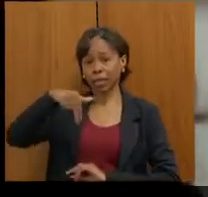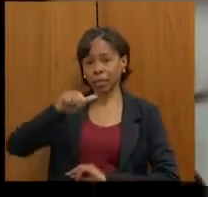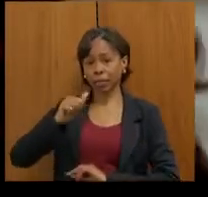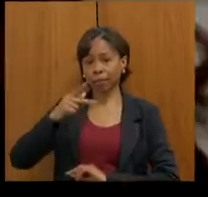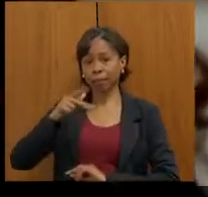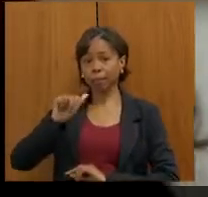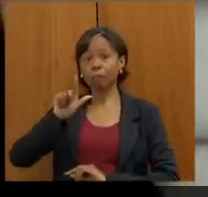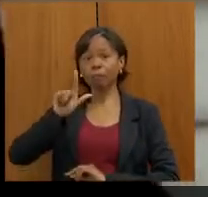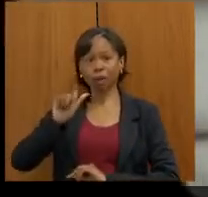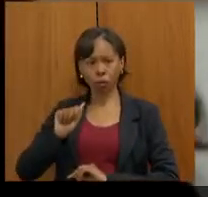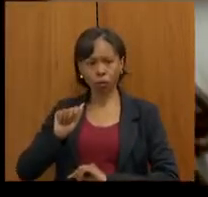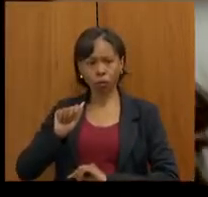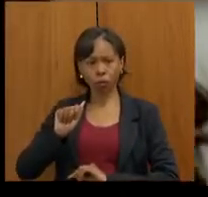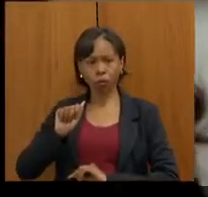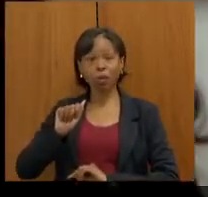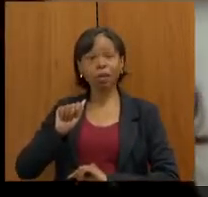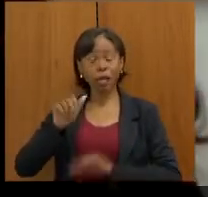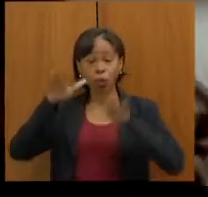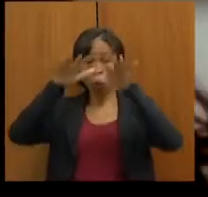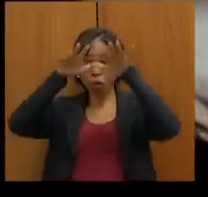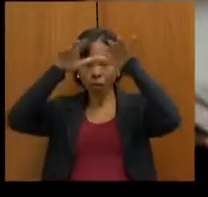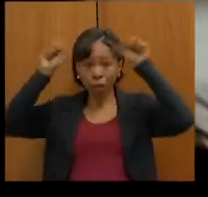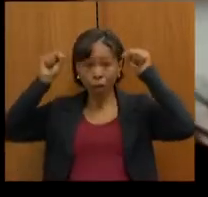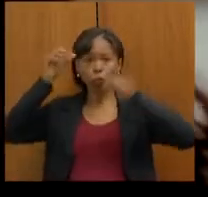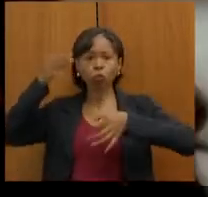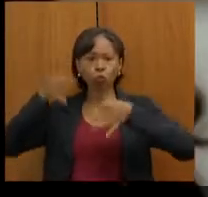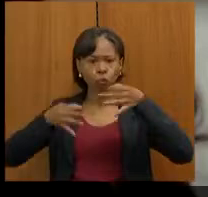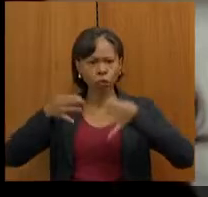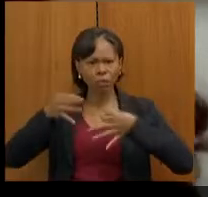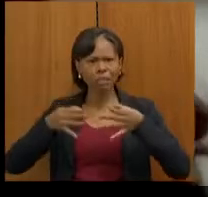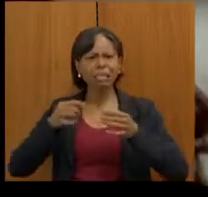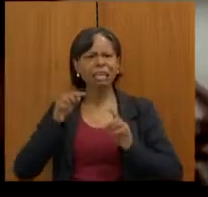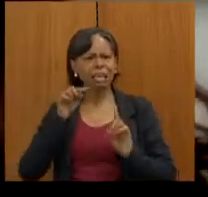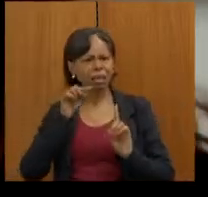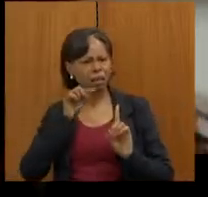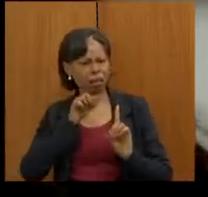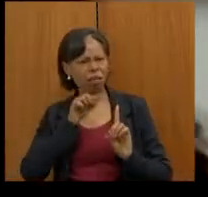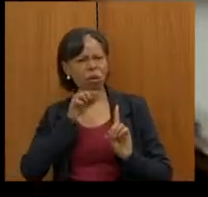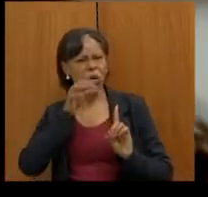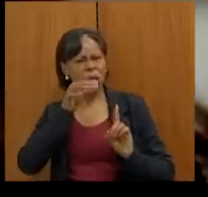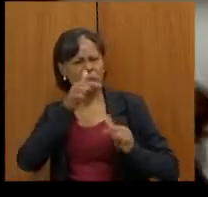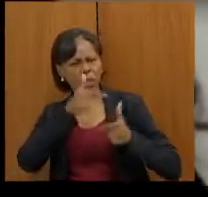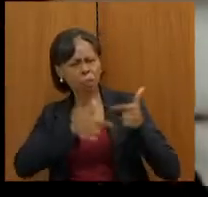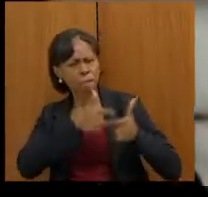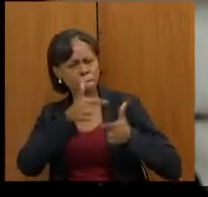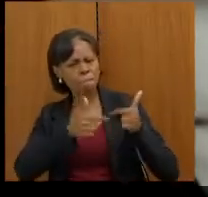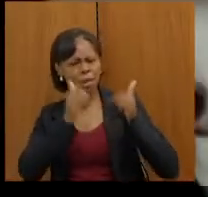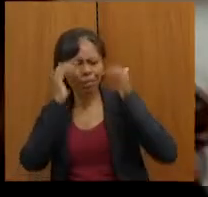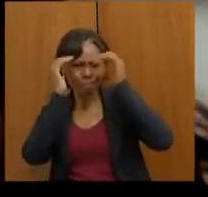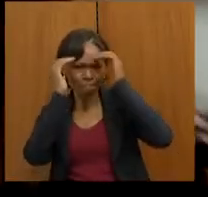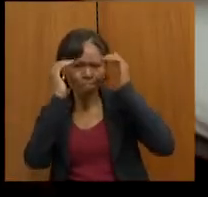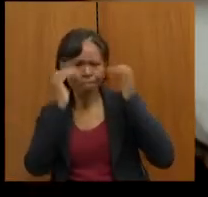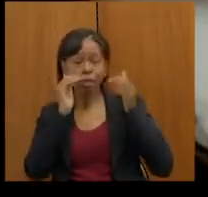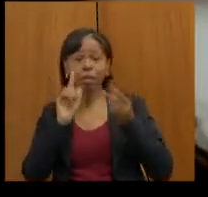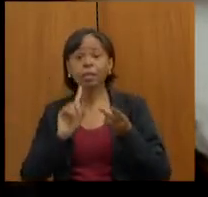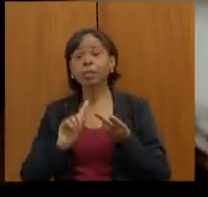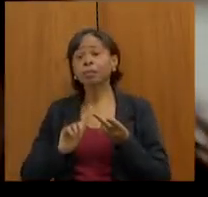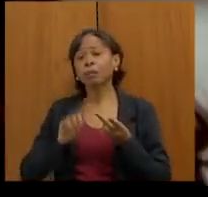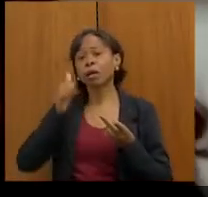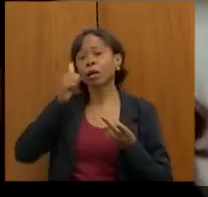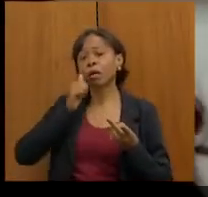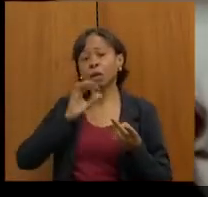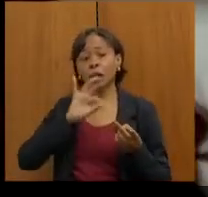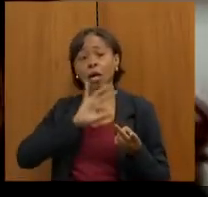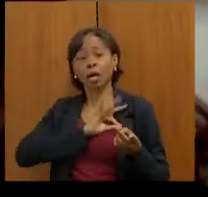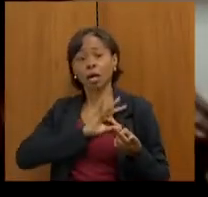é extremamente respeitoso estar empenhado nós temos a delegada ainda de ter